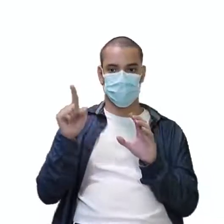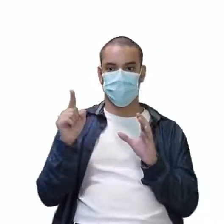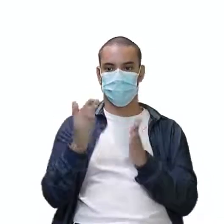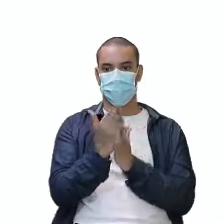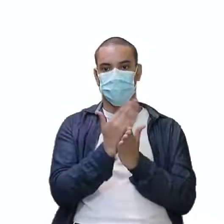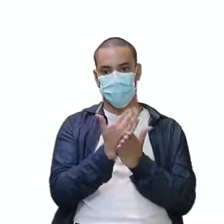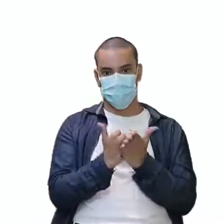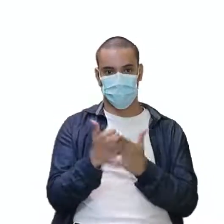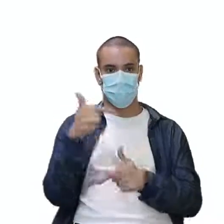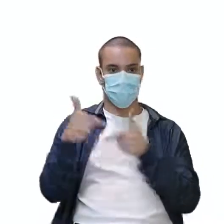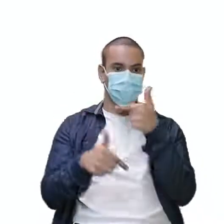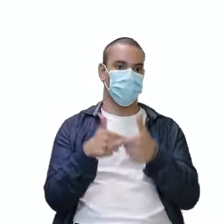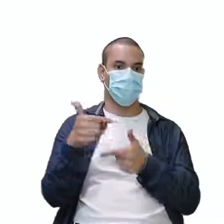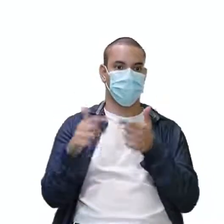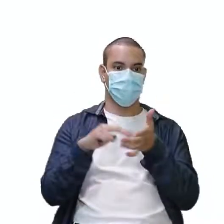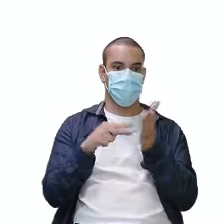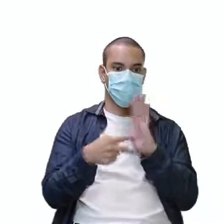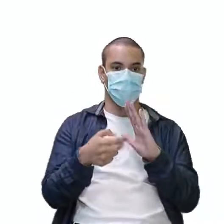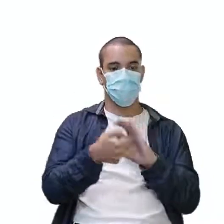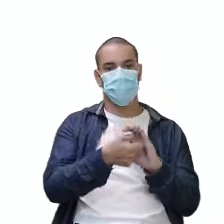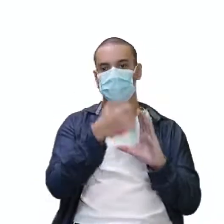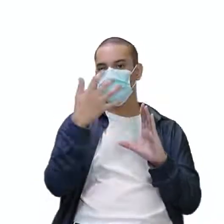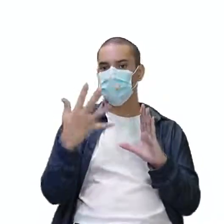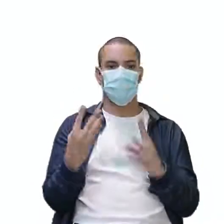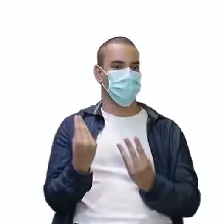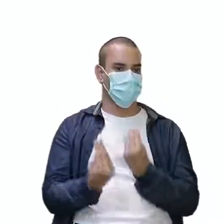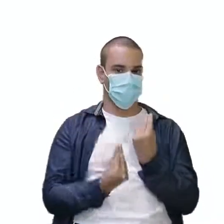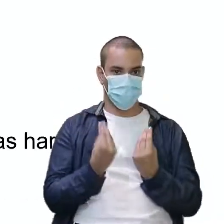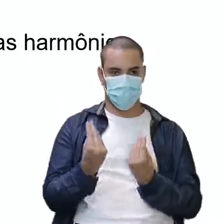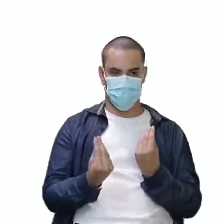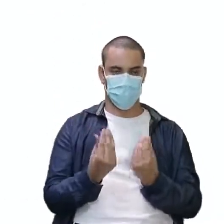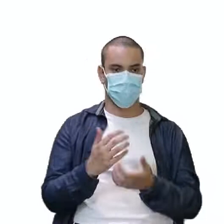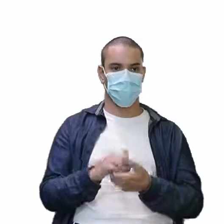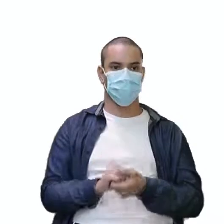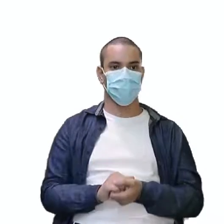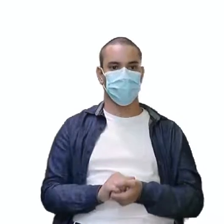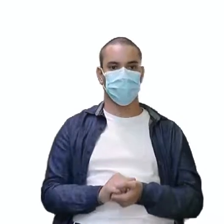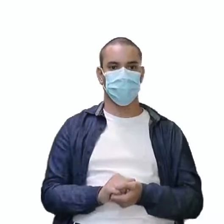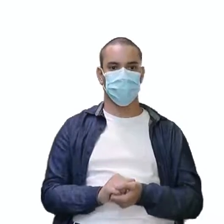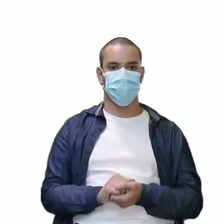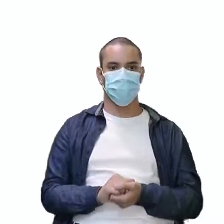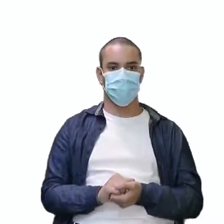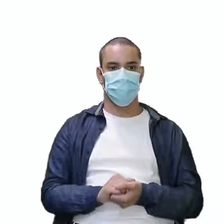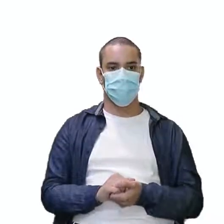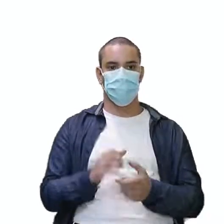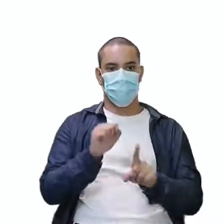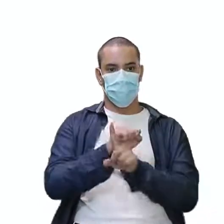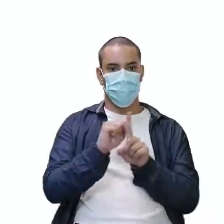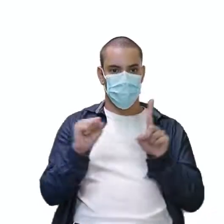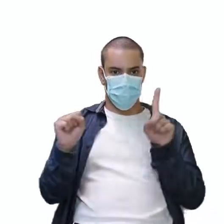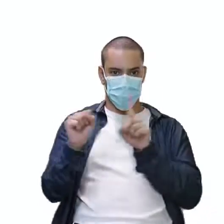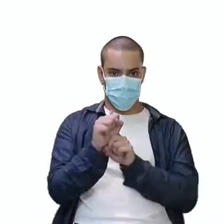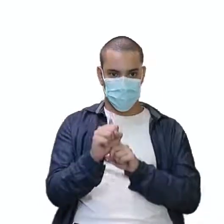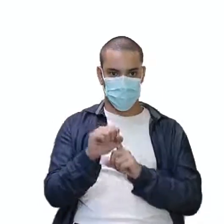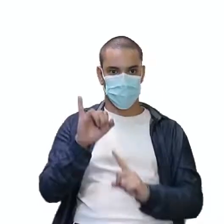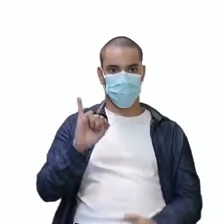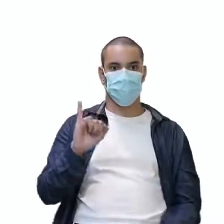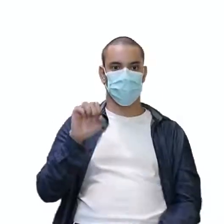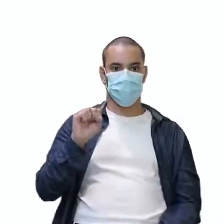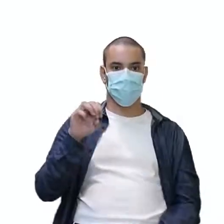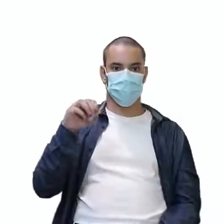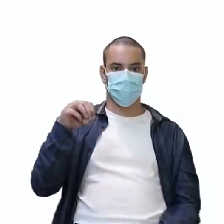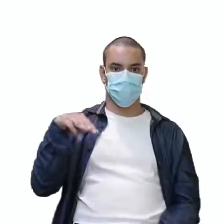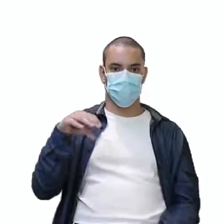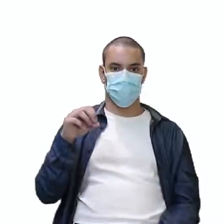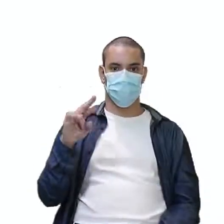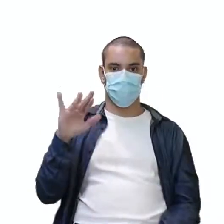divisão de trabalho vai se caracterizar como? Olha lá. A sociedade